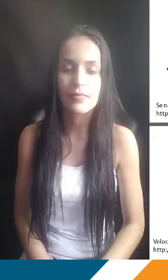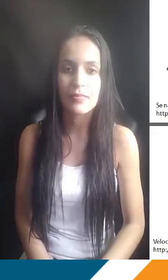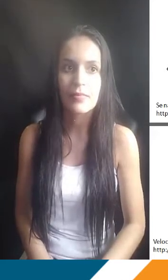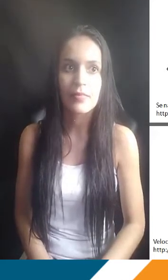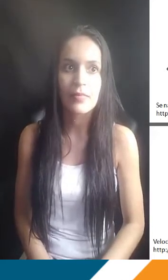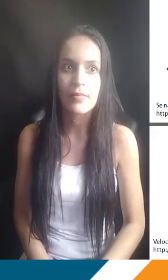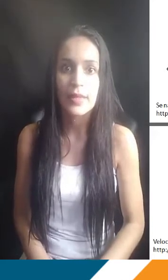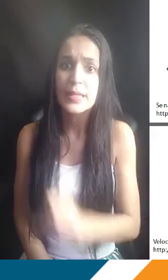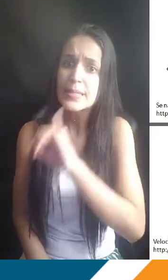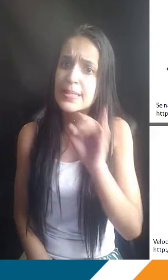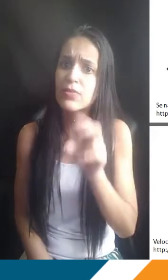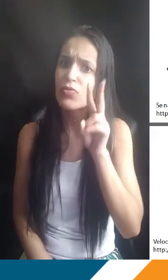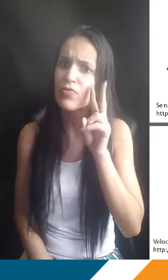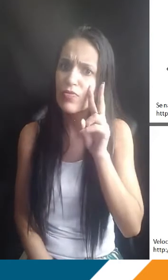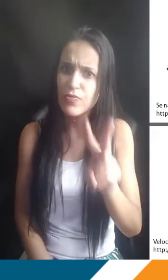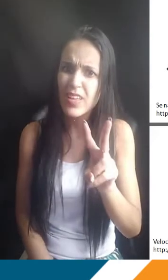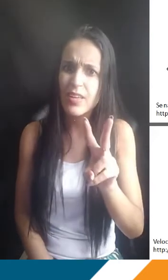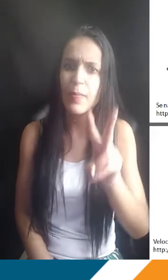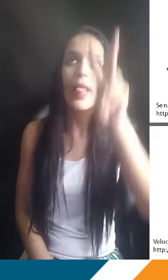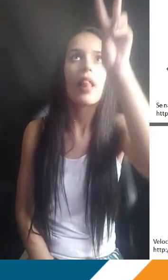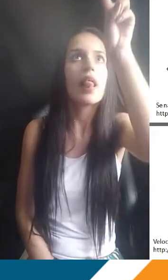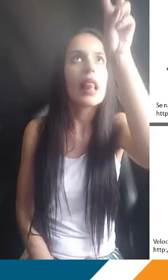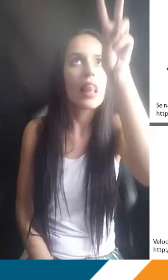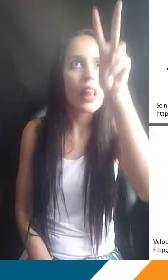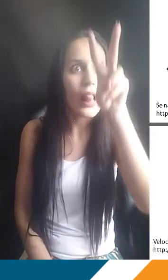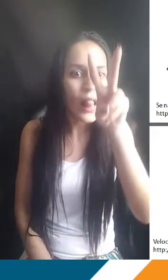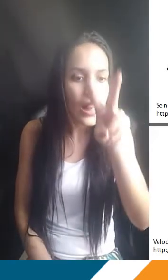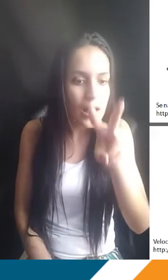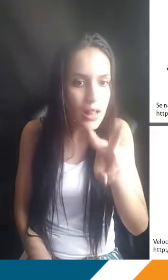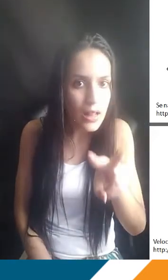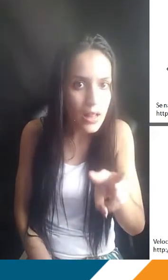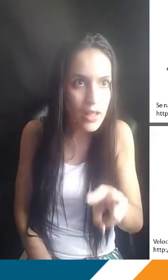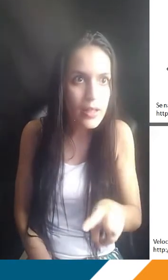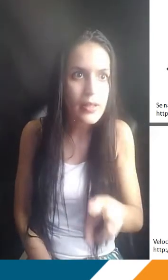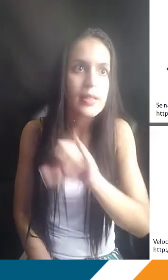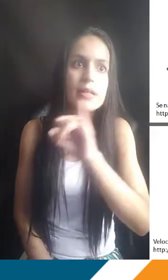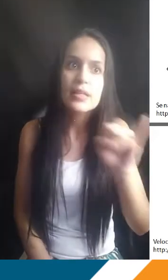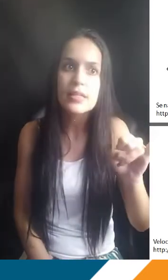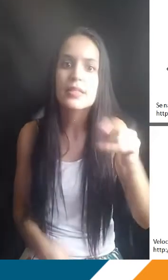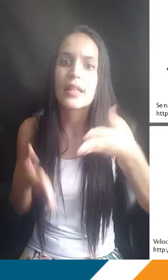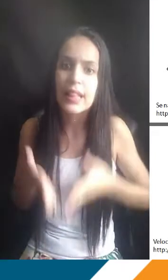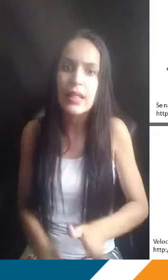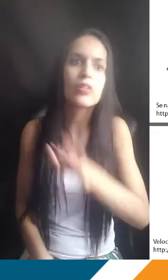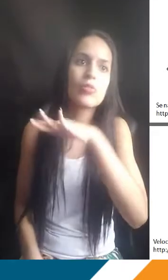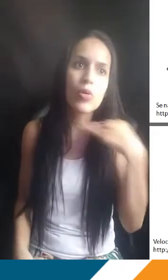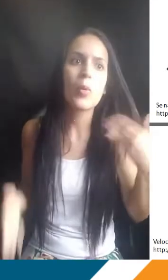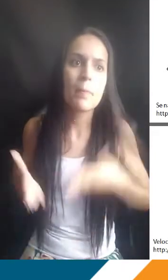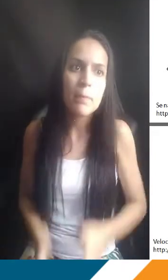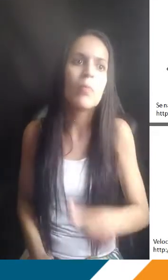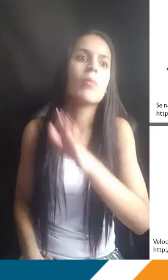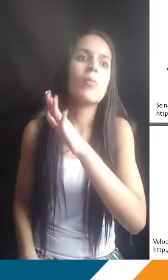desse poema, né? Então, se a gente ler o poema na vertical, a gente vai ver, e de cima para baixo, a gente vai ver que tem assim: se